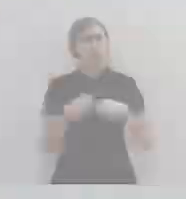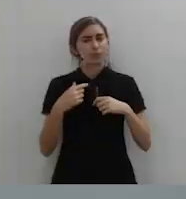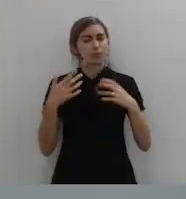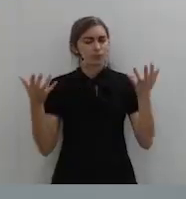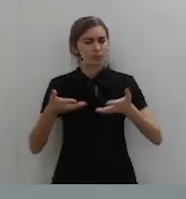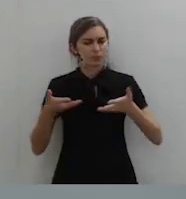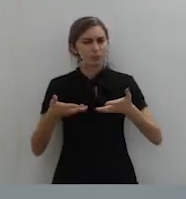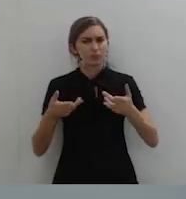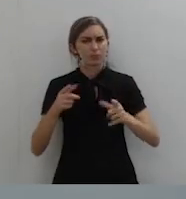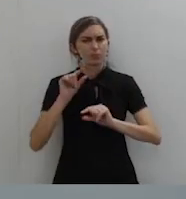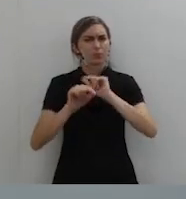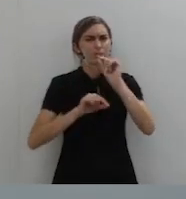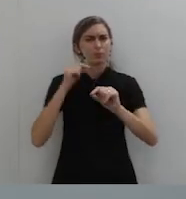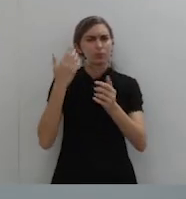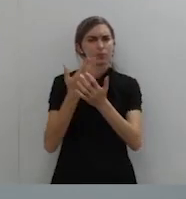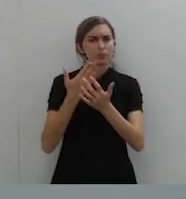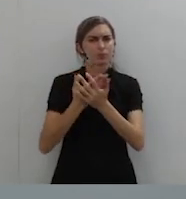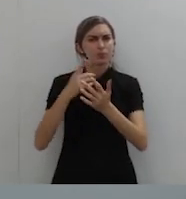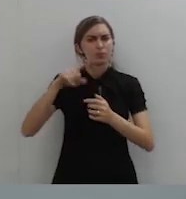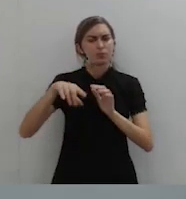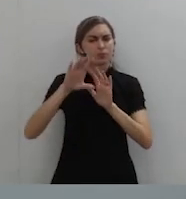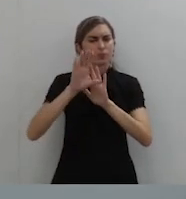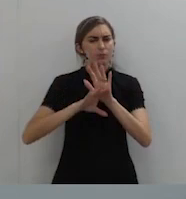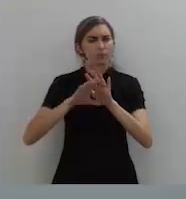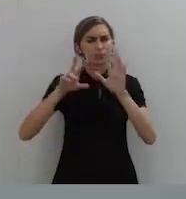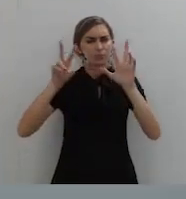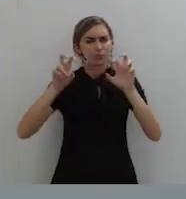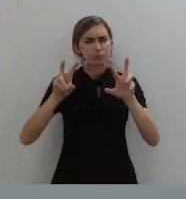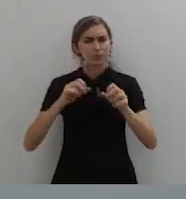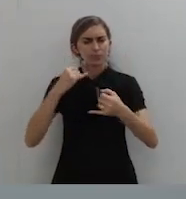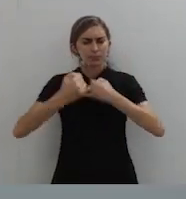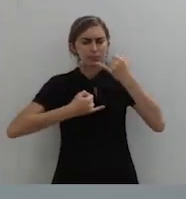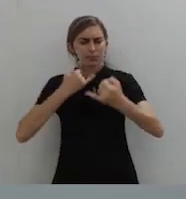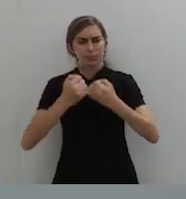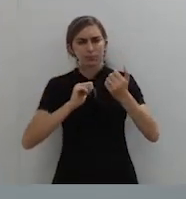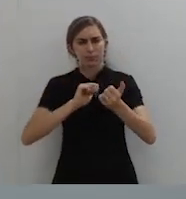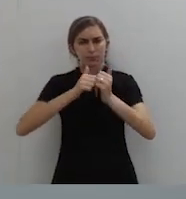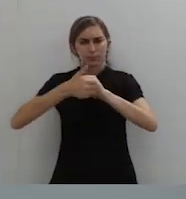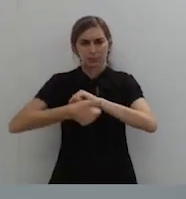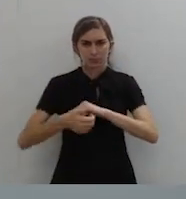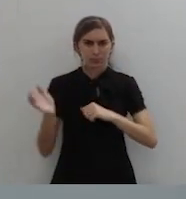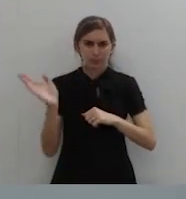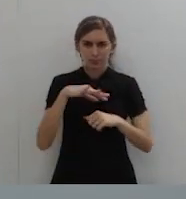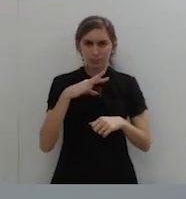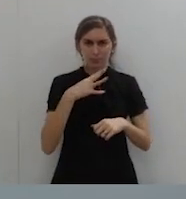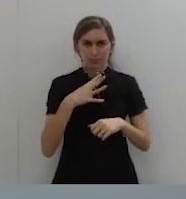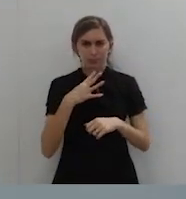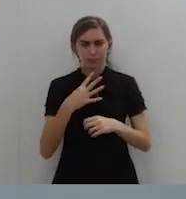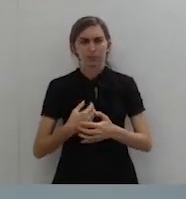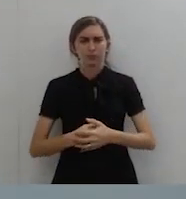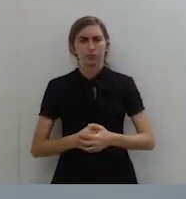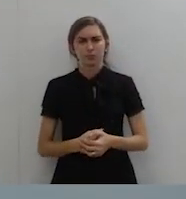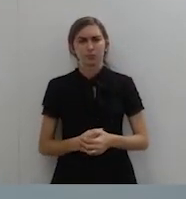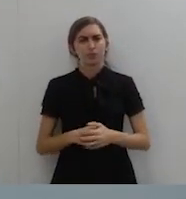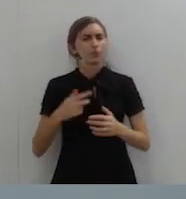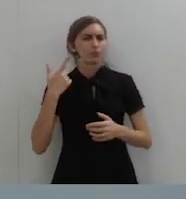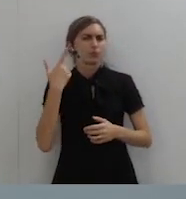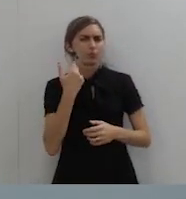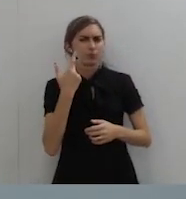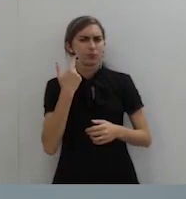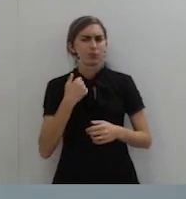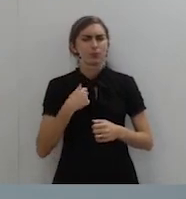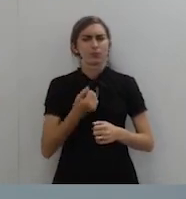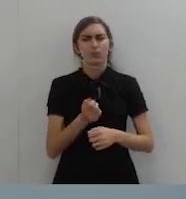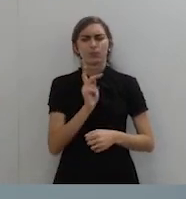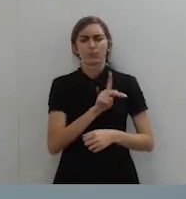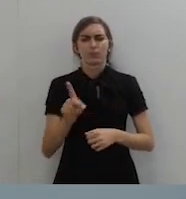Física. Hoje, o que iremos estudar será o conteúdo de brincadeiras e jogos. Vamos lá conhecer? Então,